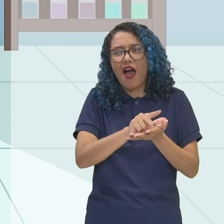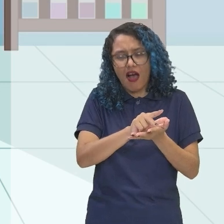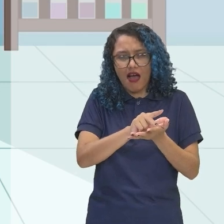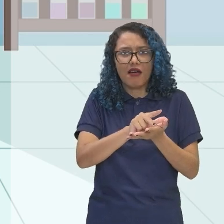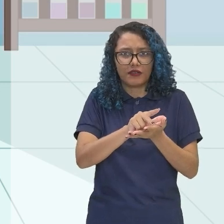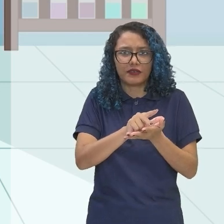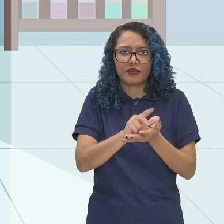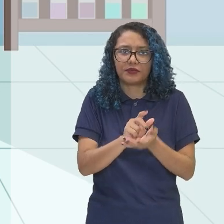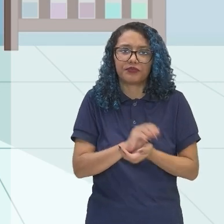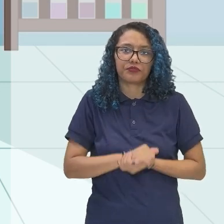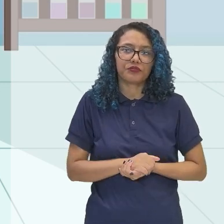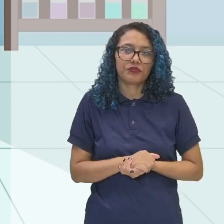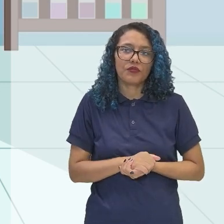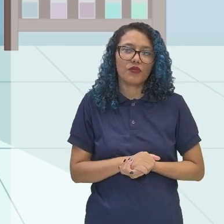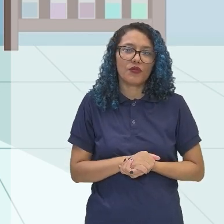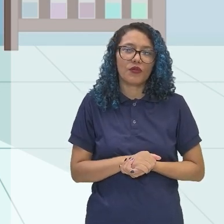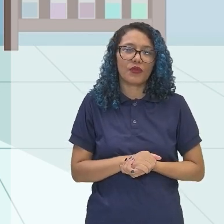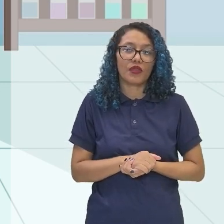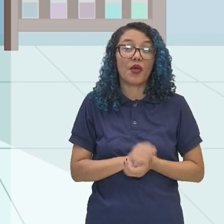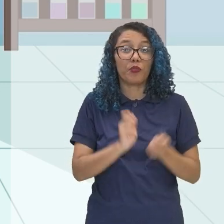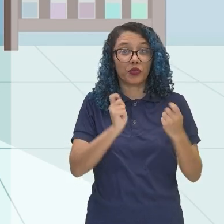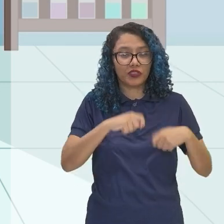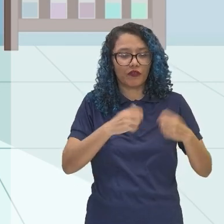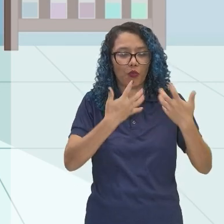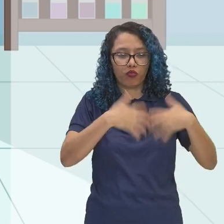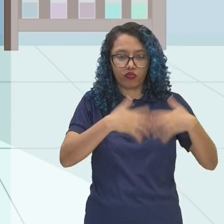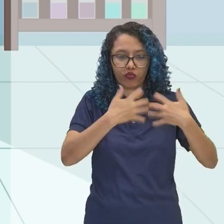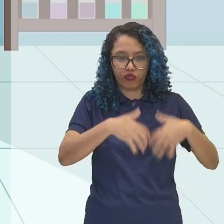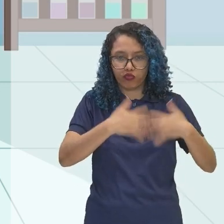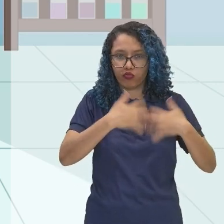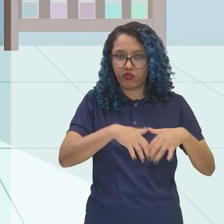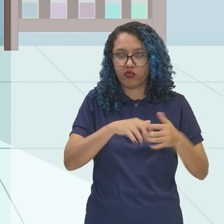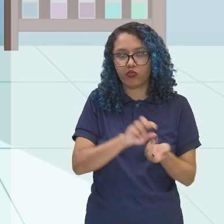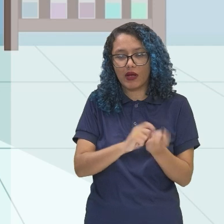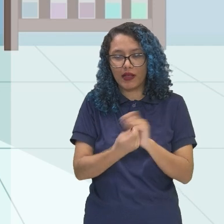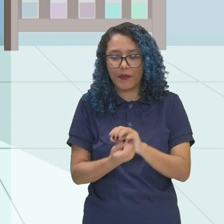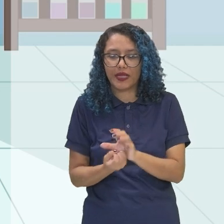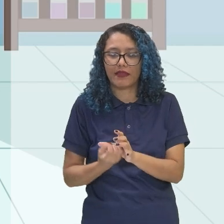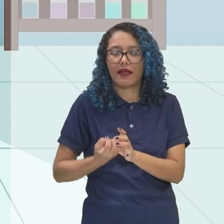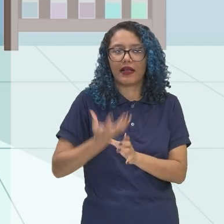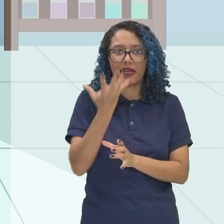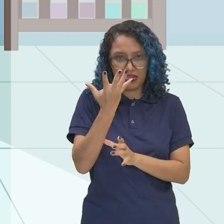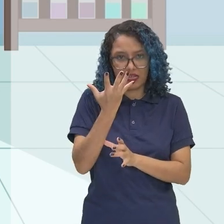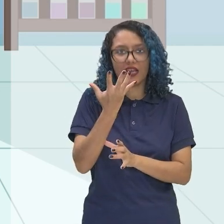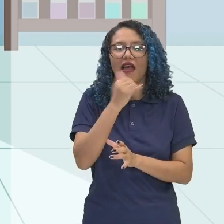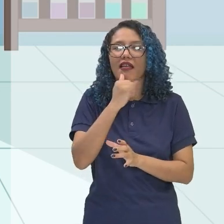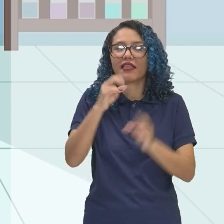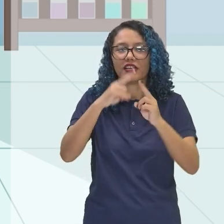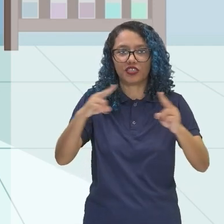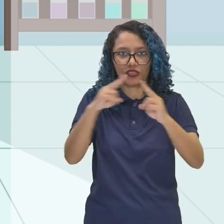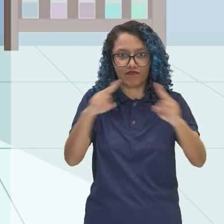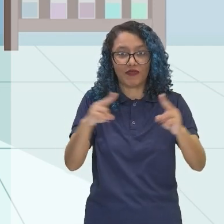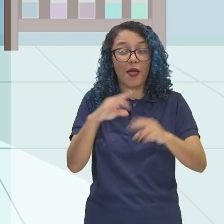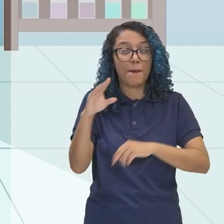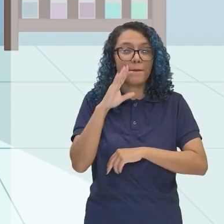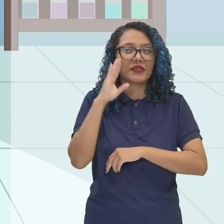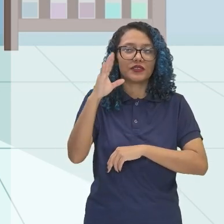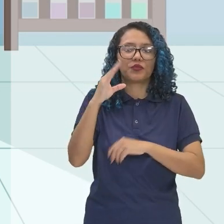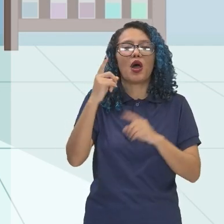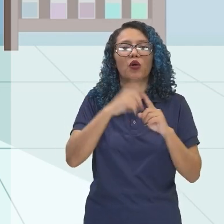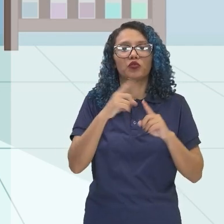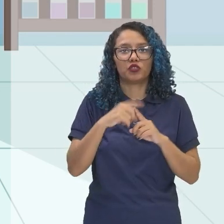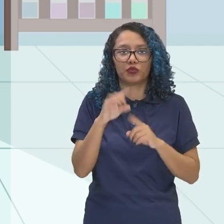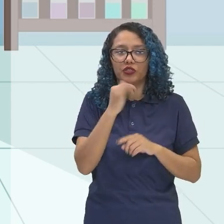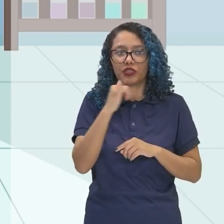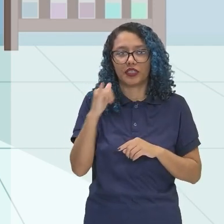geradores, que convertem essa energia em eletricidade. Esse é o principal meio de